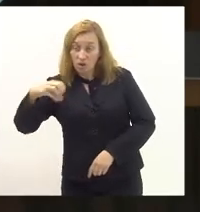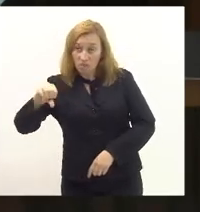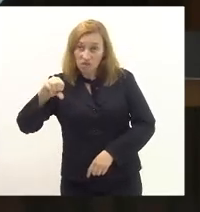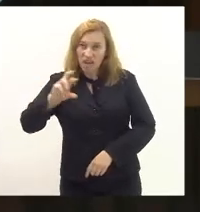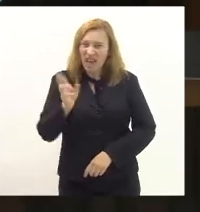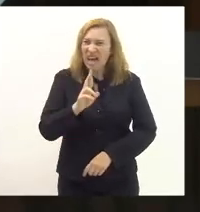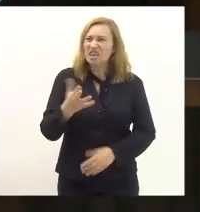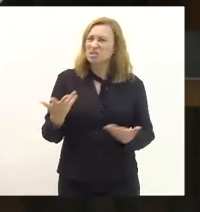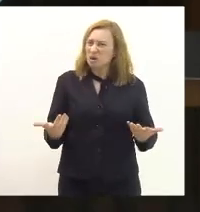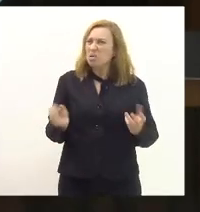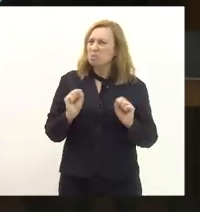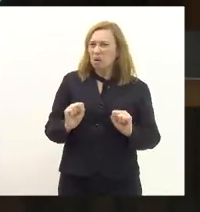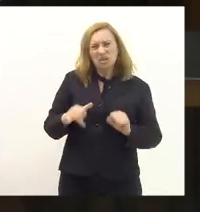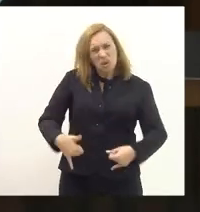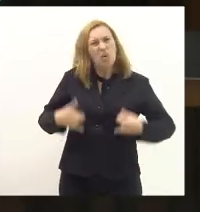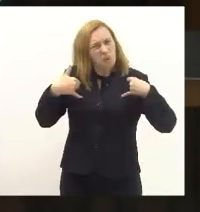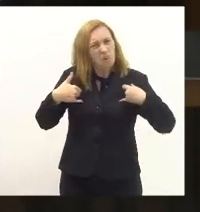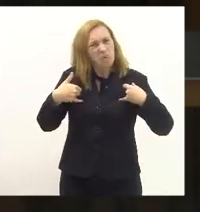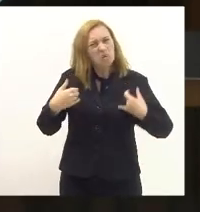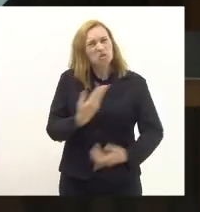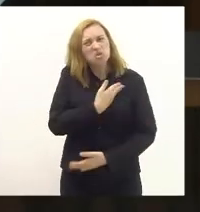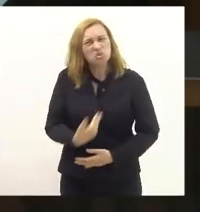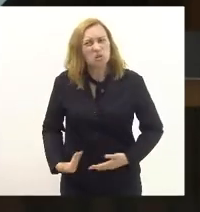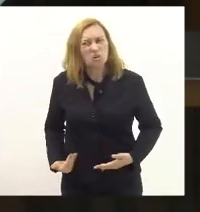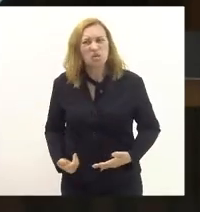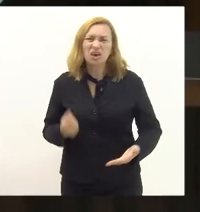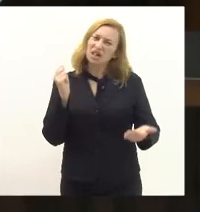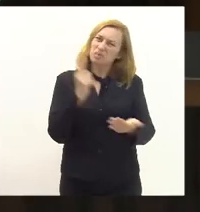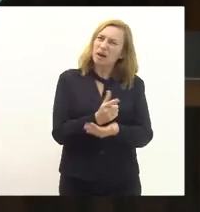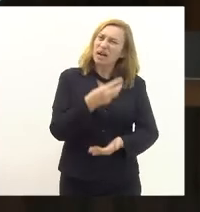alguém pode ter orgulho de um governo que paga